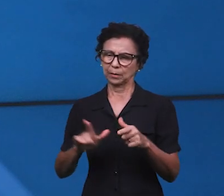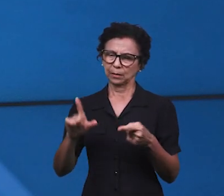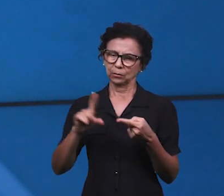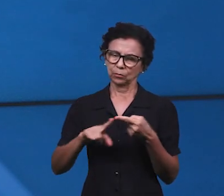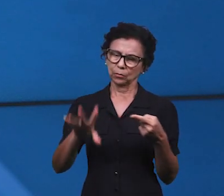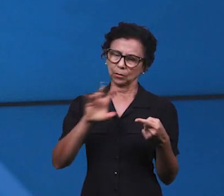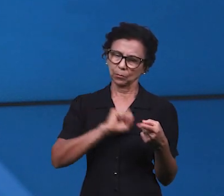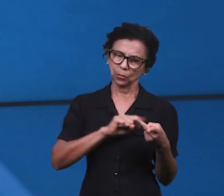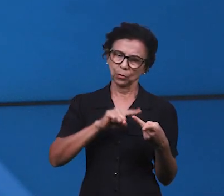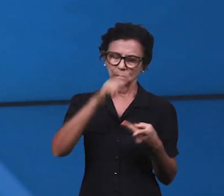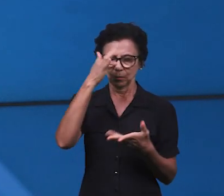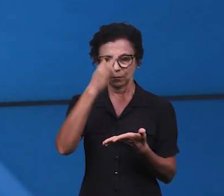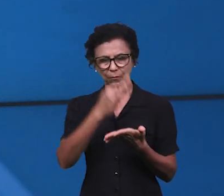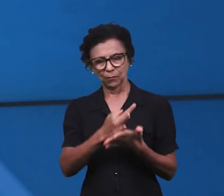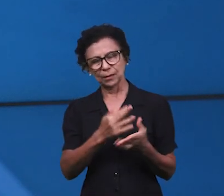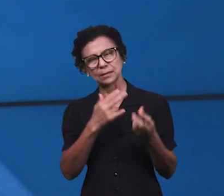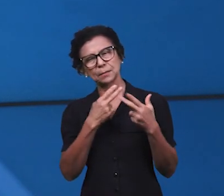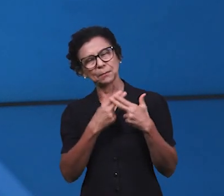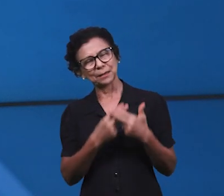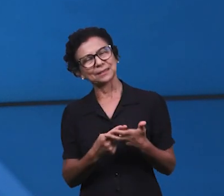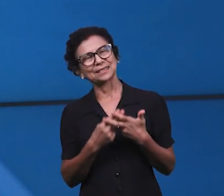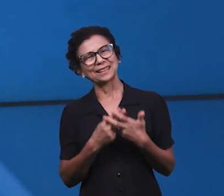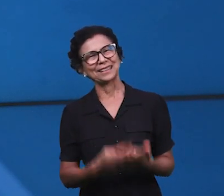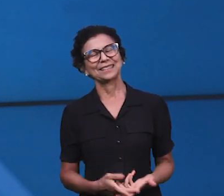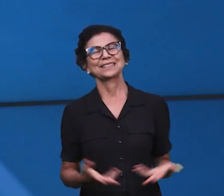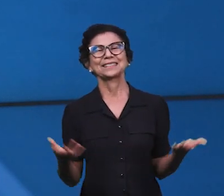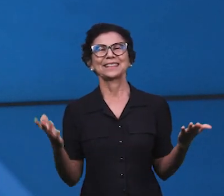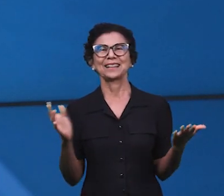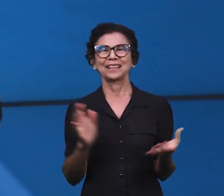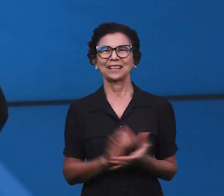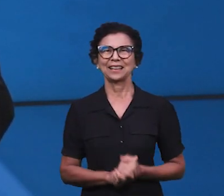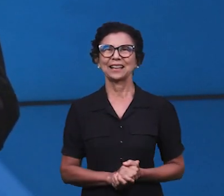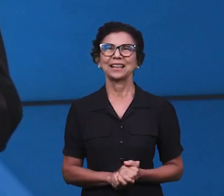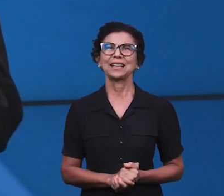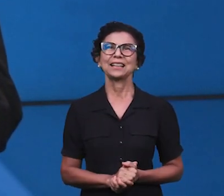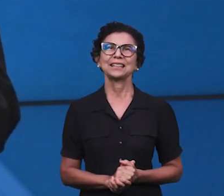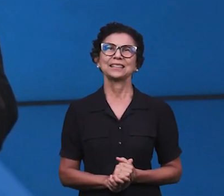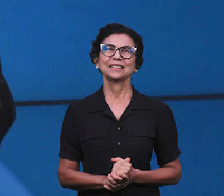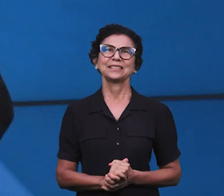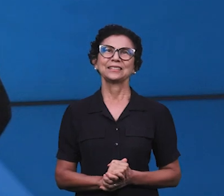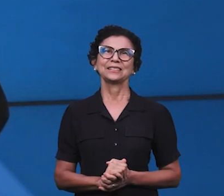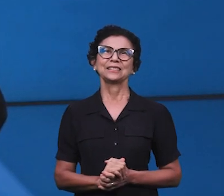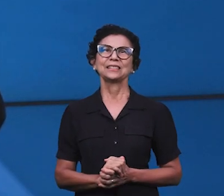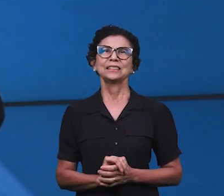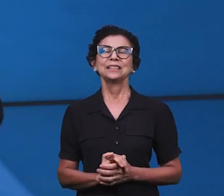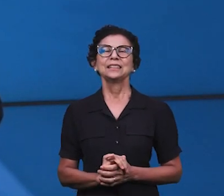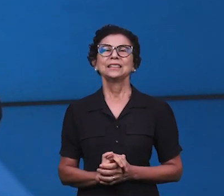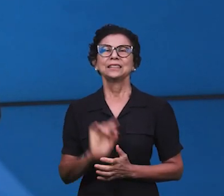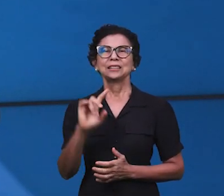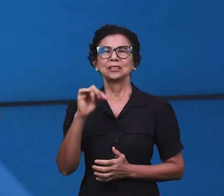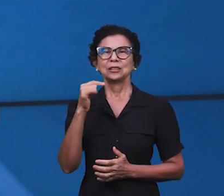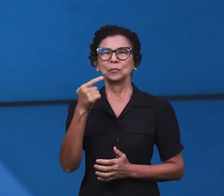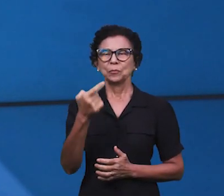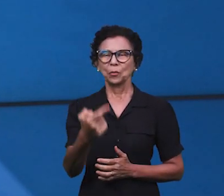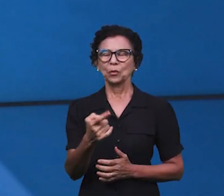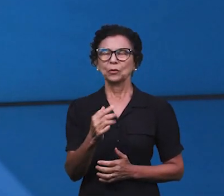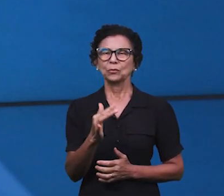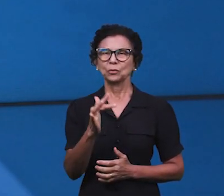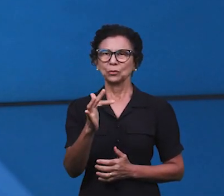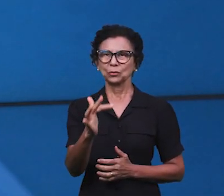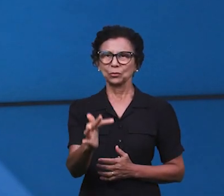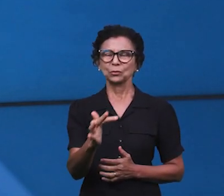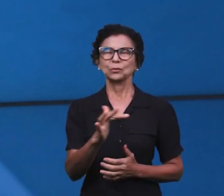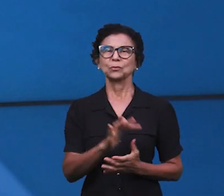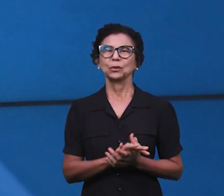com amor, né, com fé e com paciência. Aqueles que mais tarde vieram a ser até os chamados